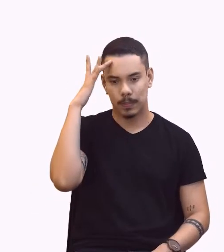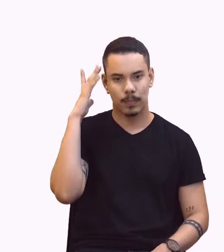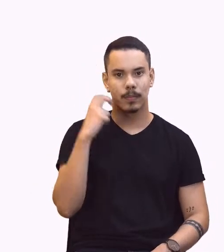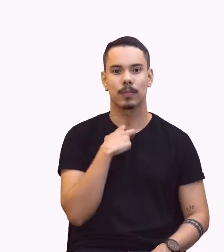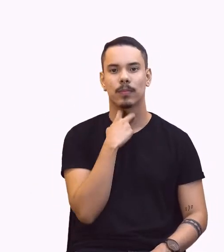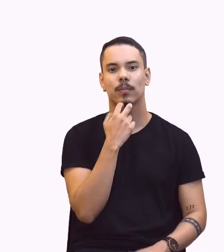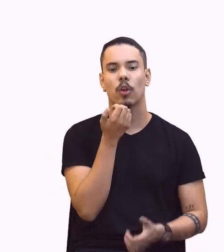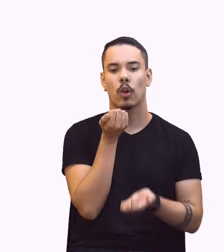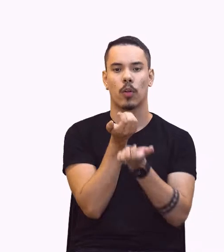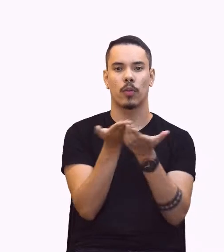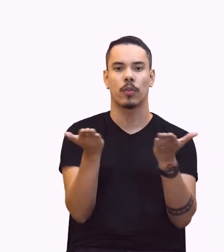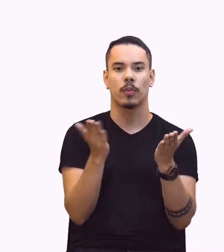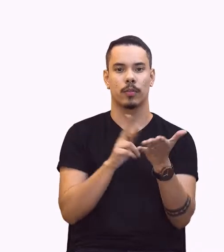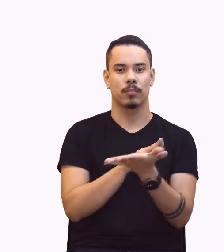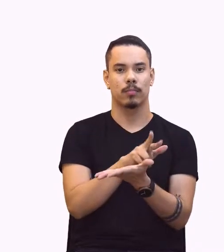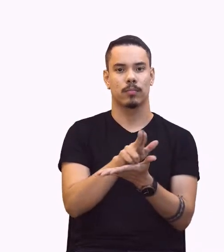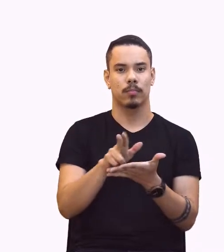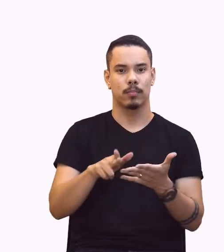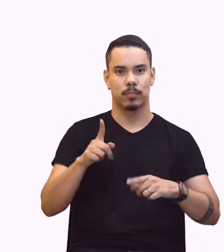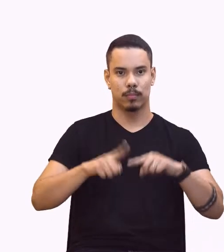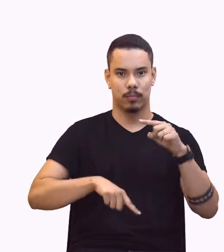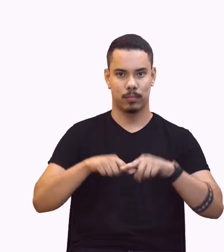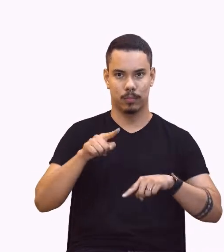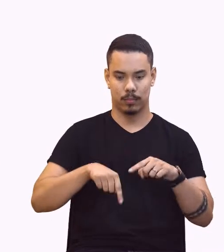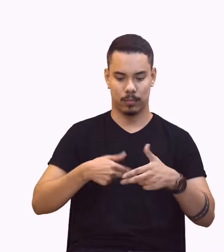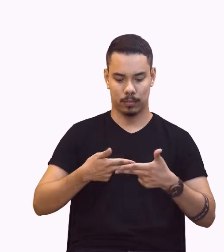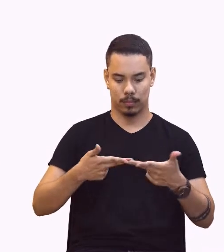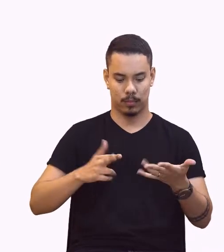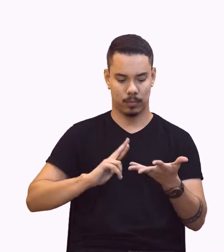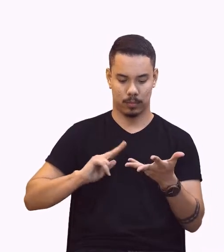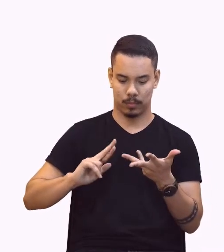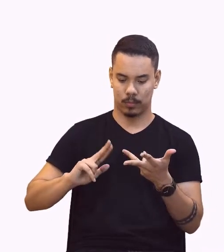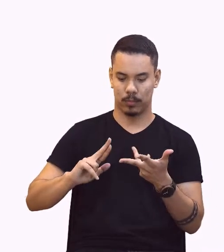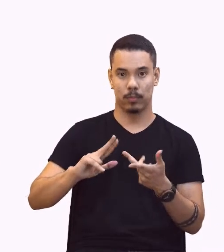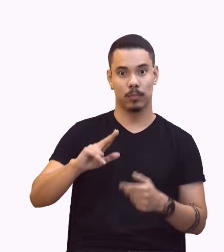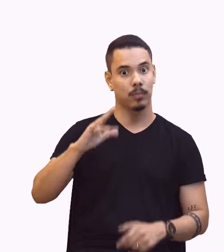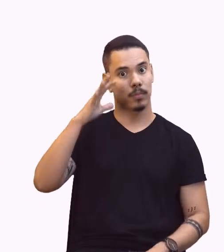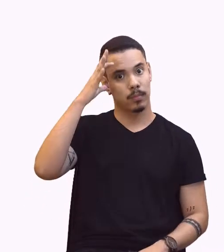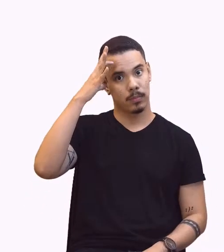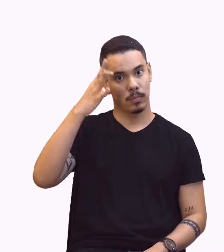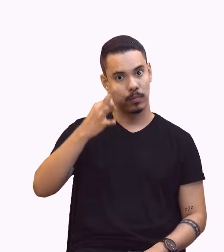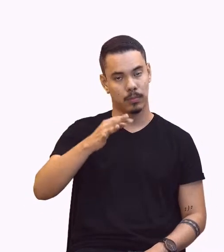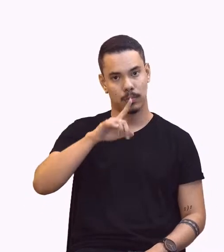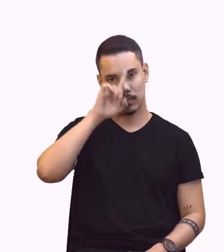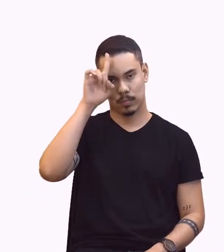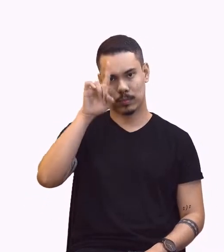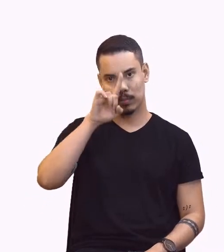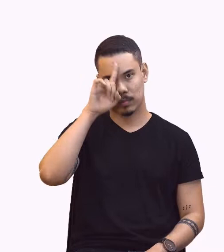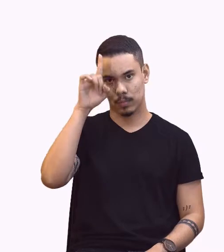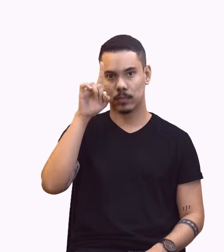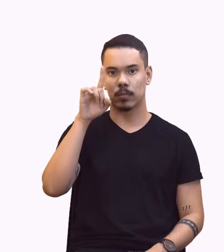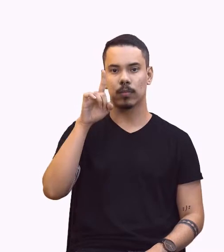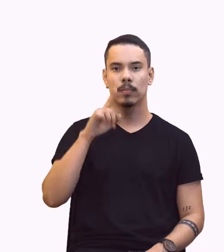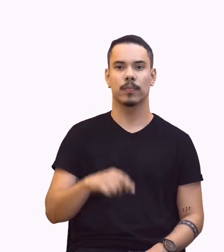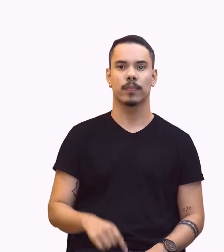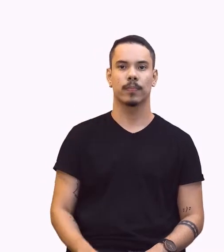suas diversas mercadorias e diferentes pensamentos e ideias. Pessoal, olha só.